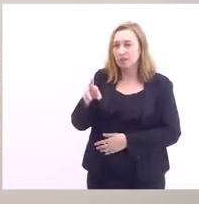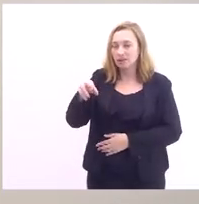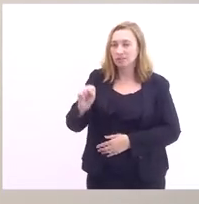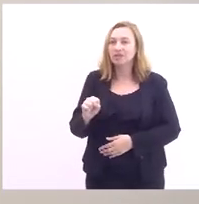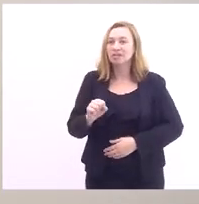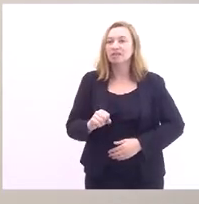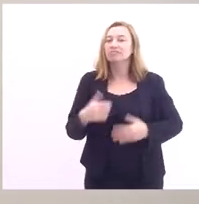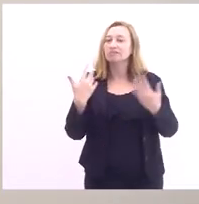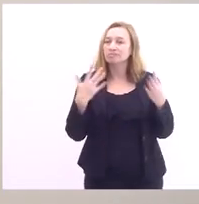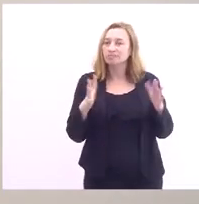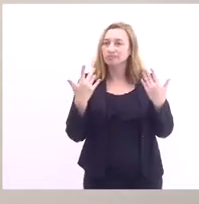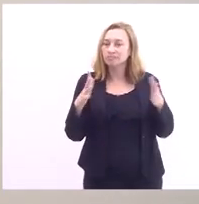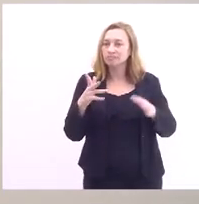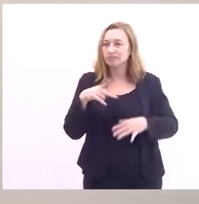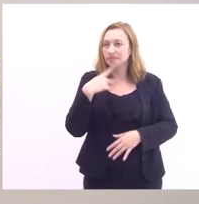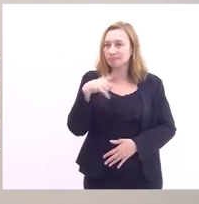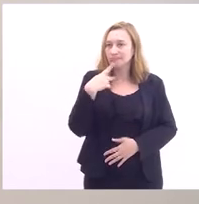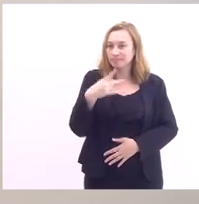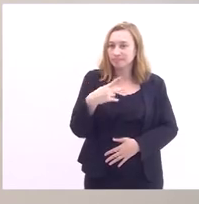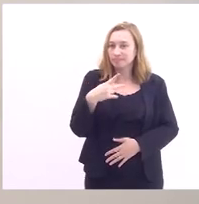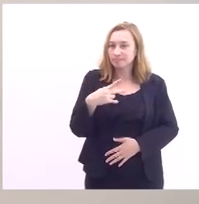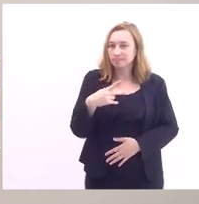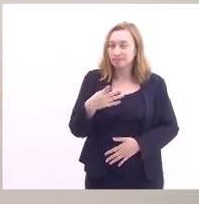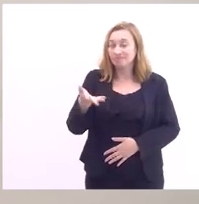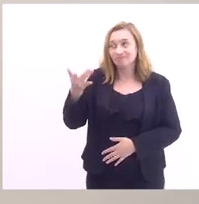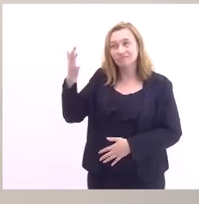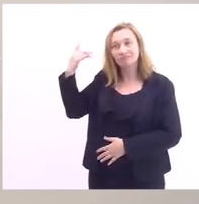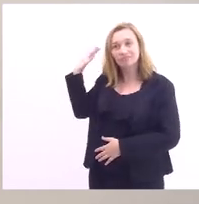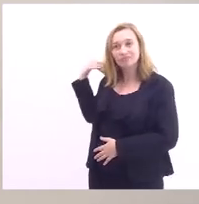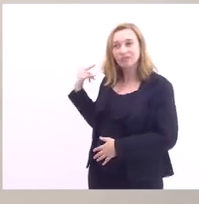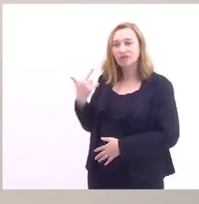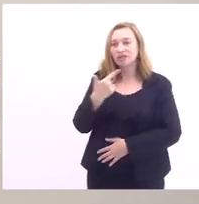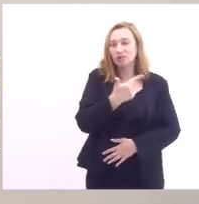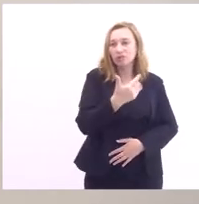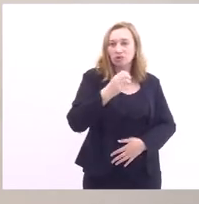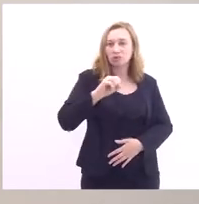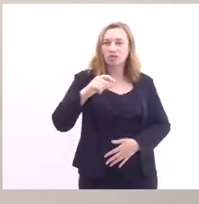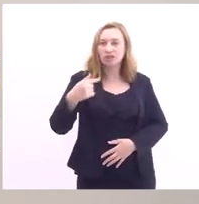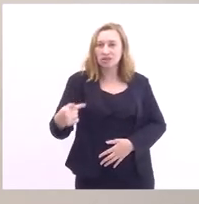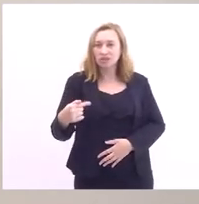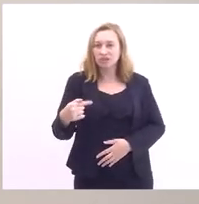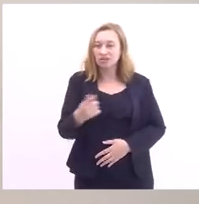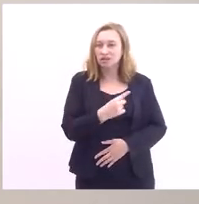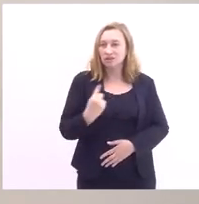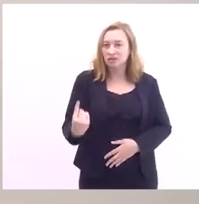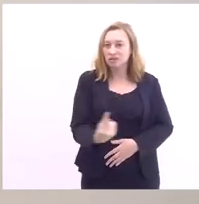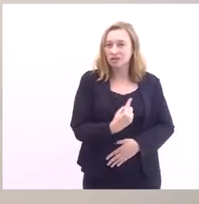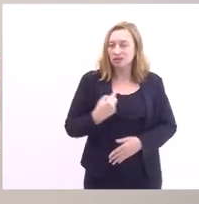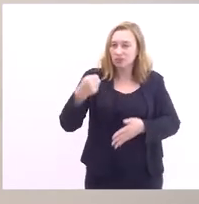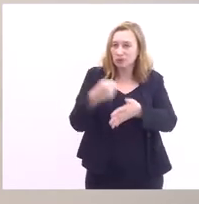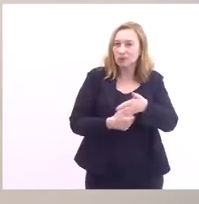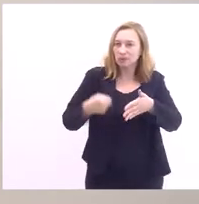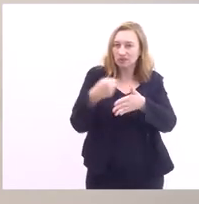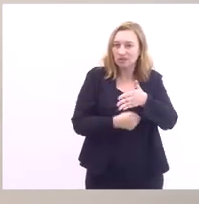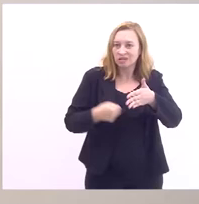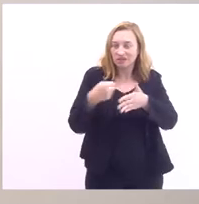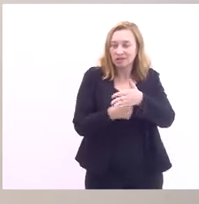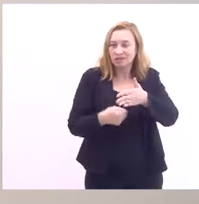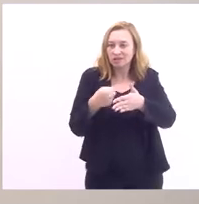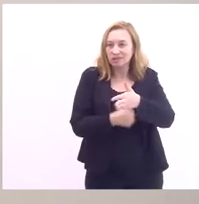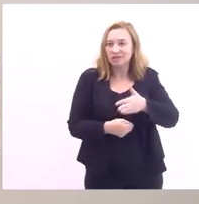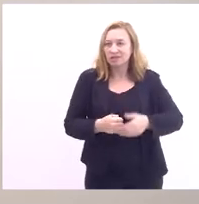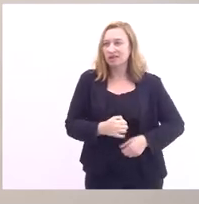parabenizar e dizer que, como lá atrás, em 2007, nós lutamos